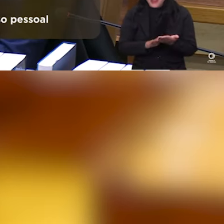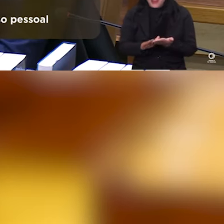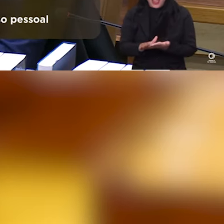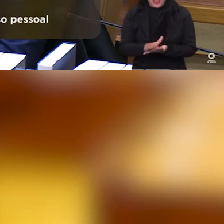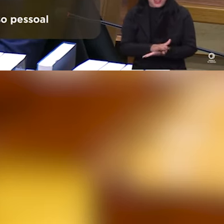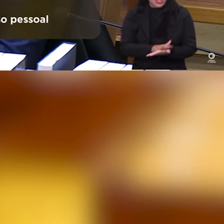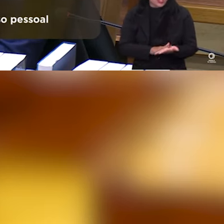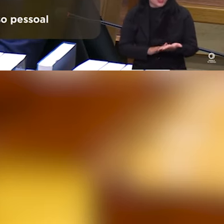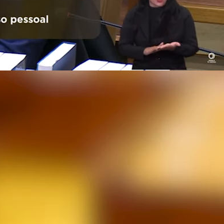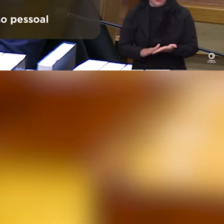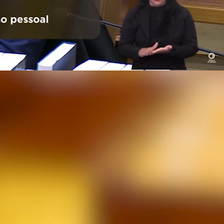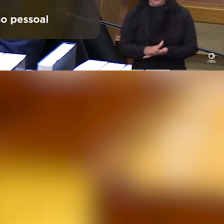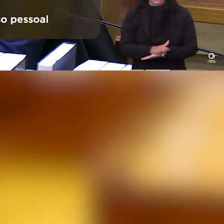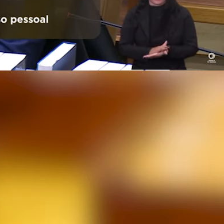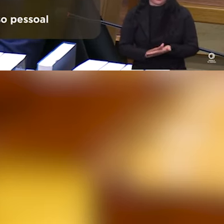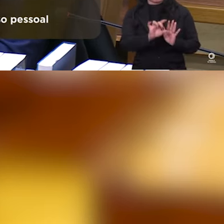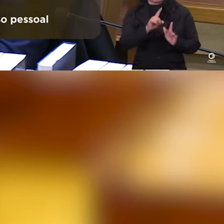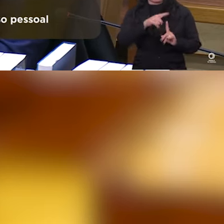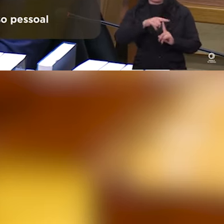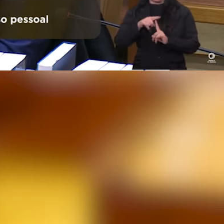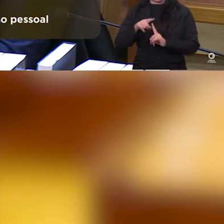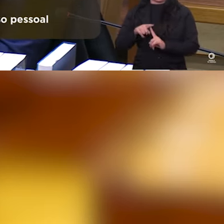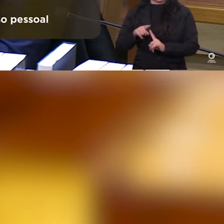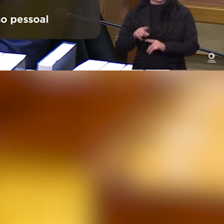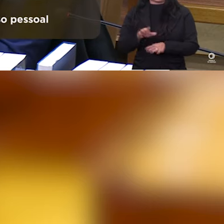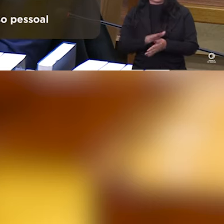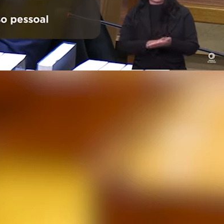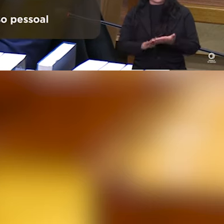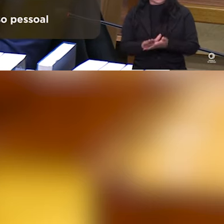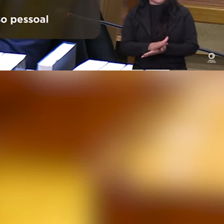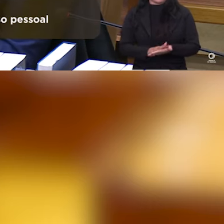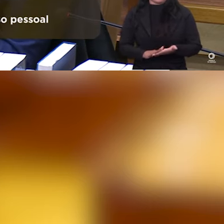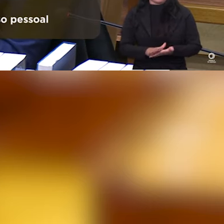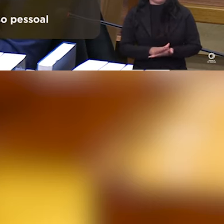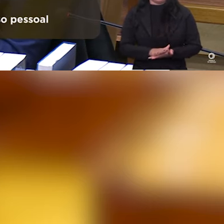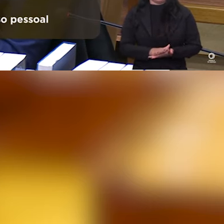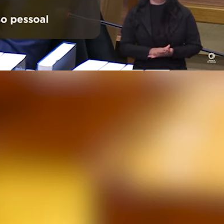pode ser criminalizado. Esse foi